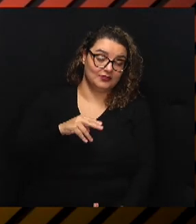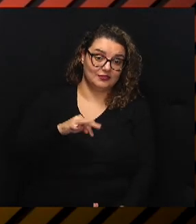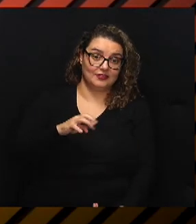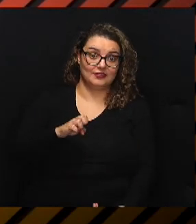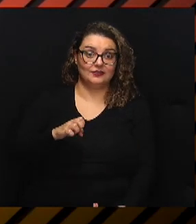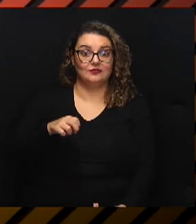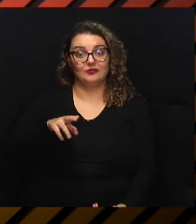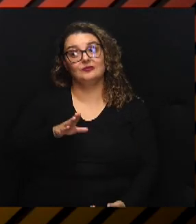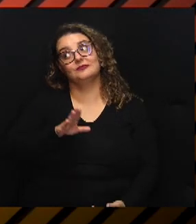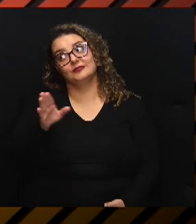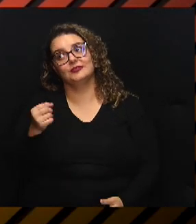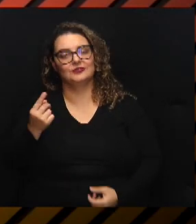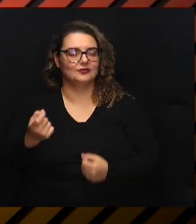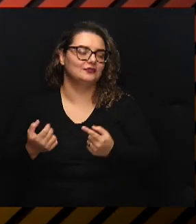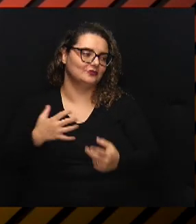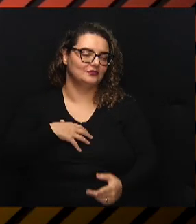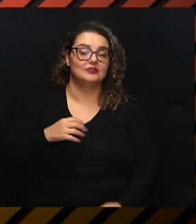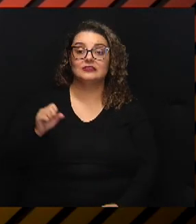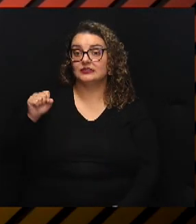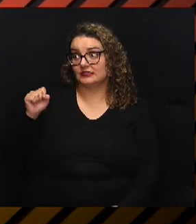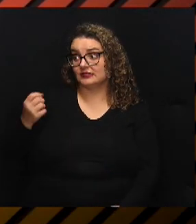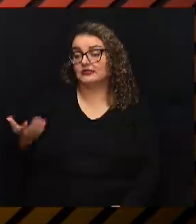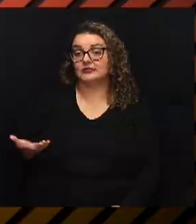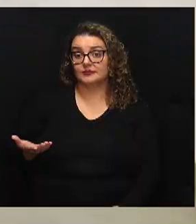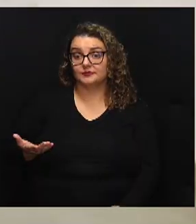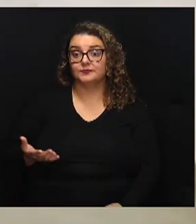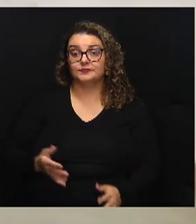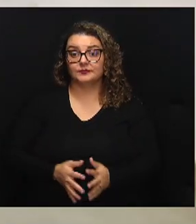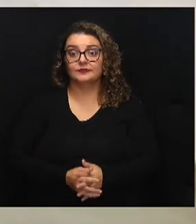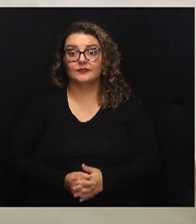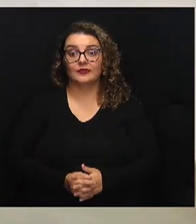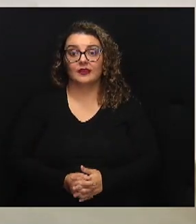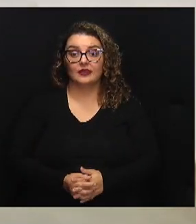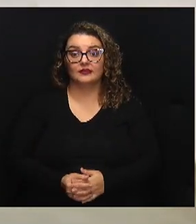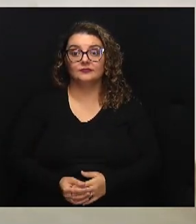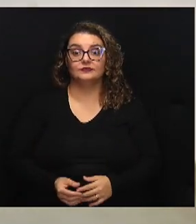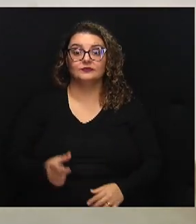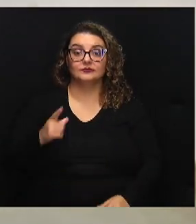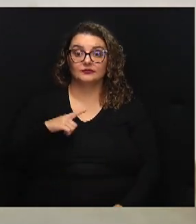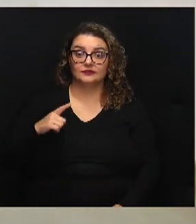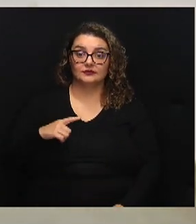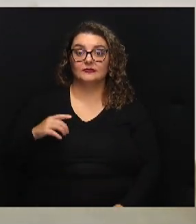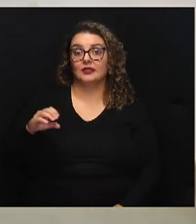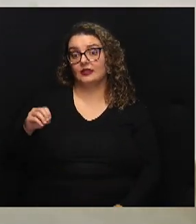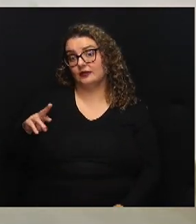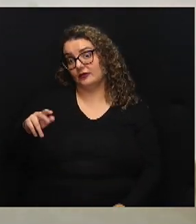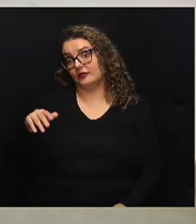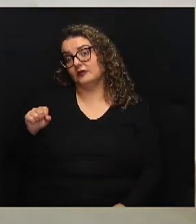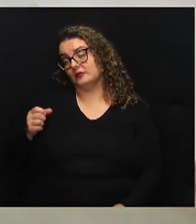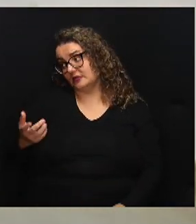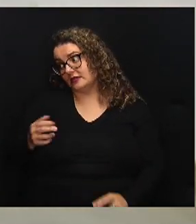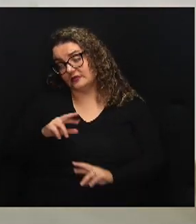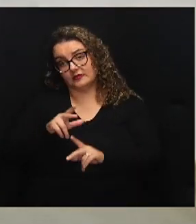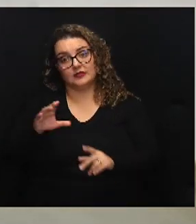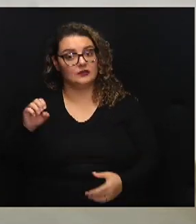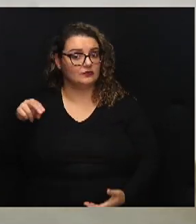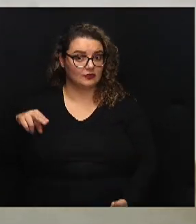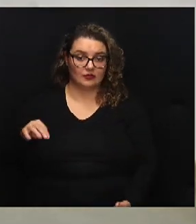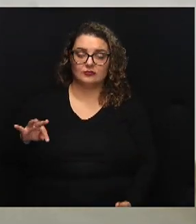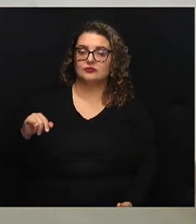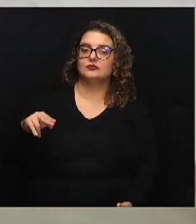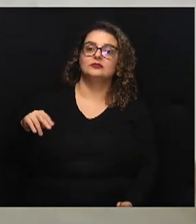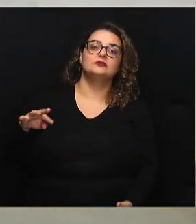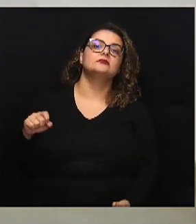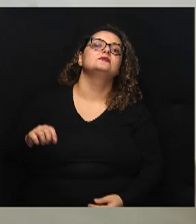por eles de alguma forma? Sim, eu já passei, já tenho obras em vários continentes e